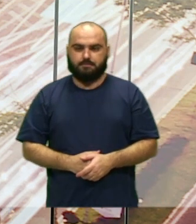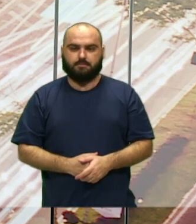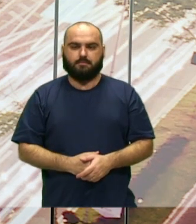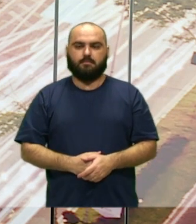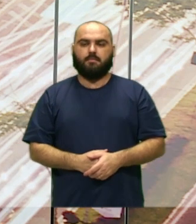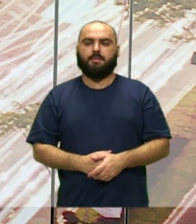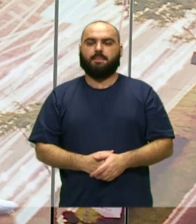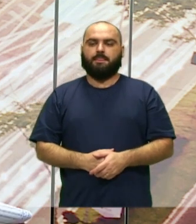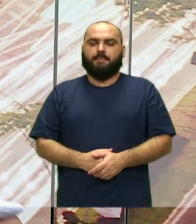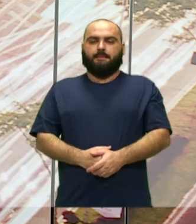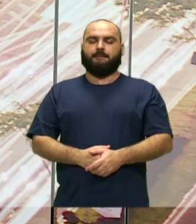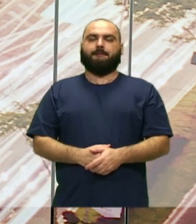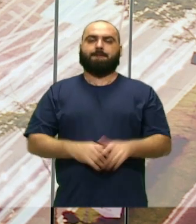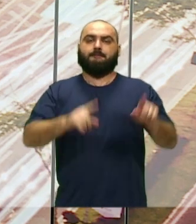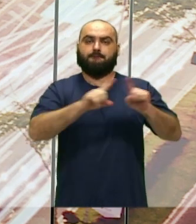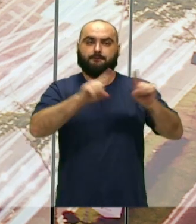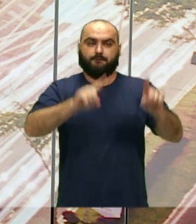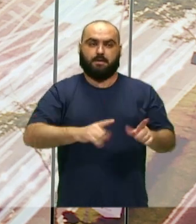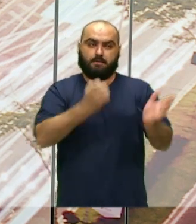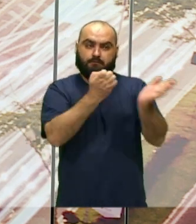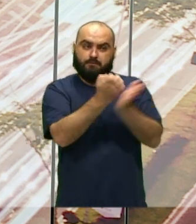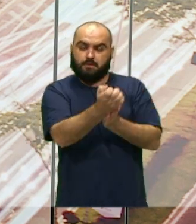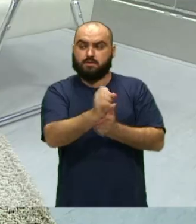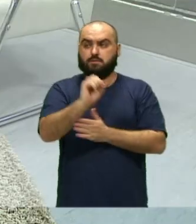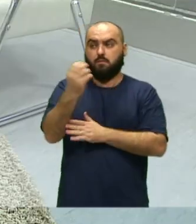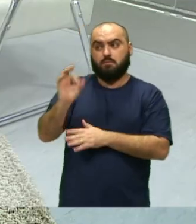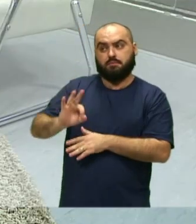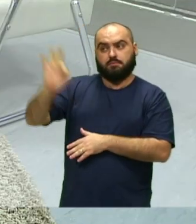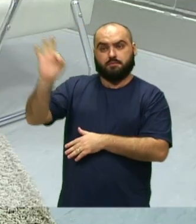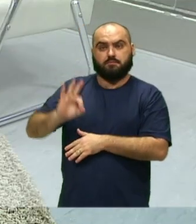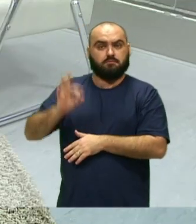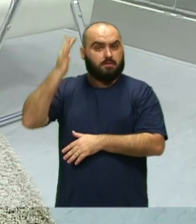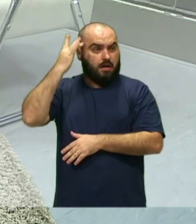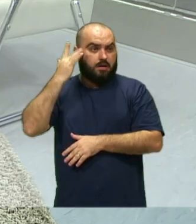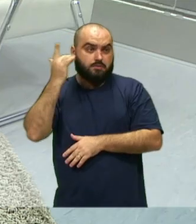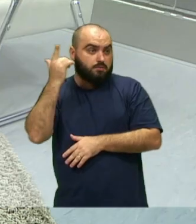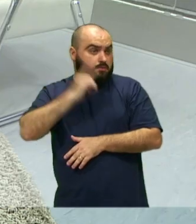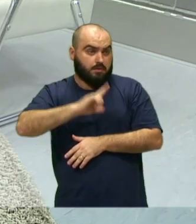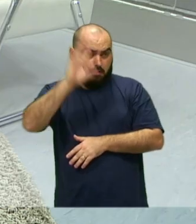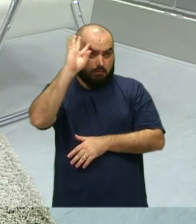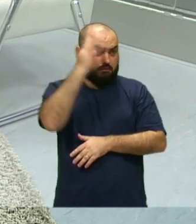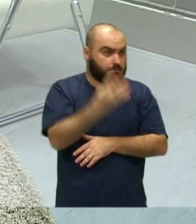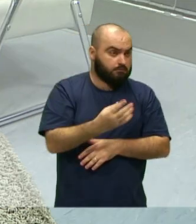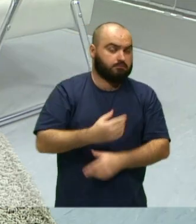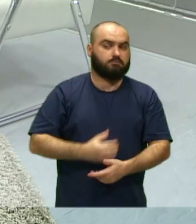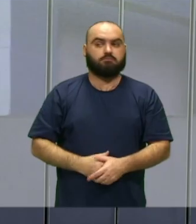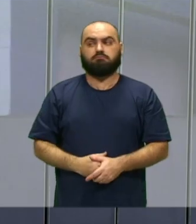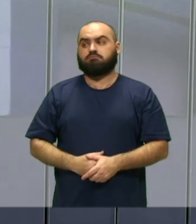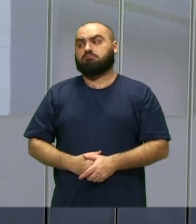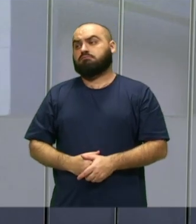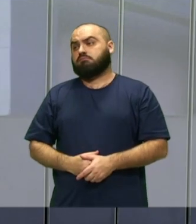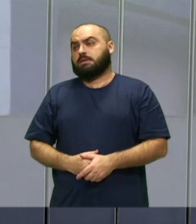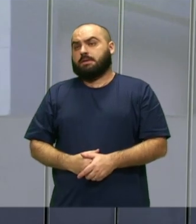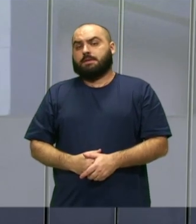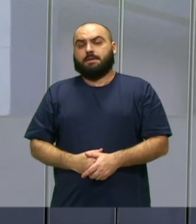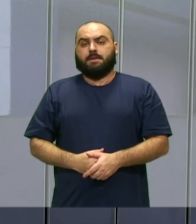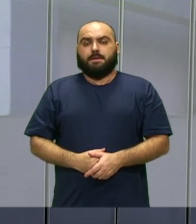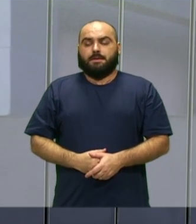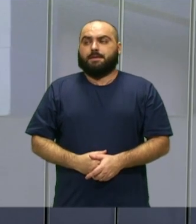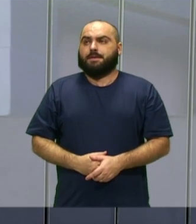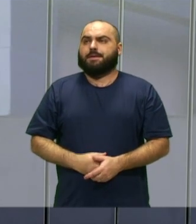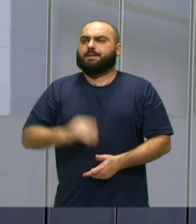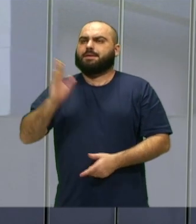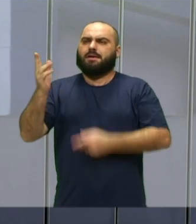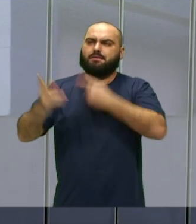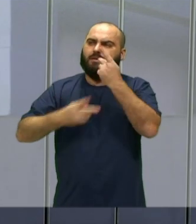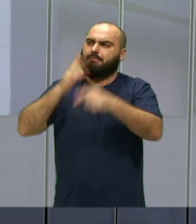comissionados e uma ampliação desse quadro não seria uma possível solução? Eu acho que o serviço, até foi comentado, olha,